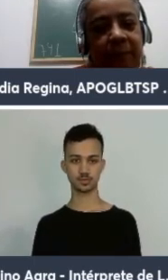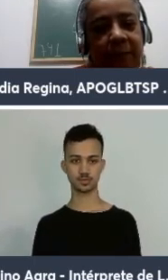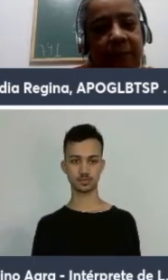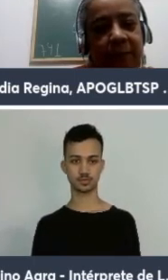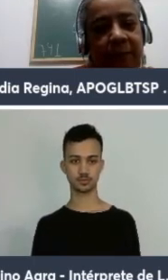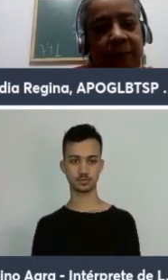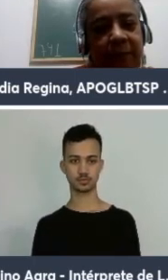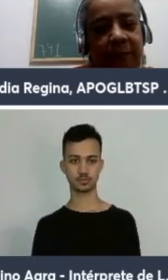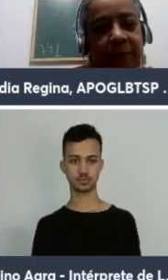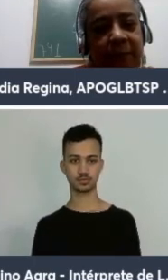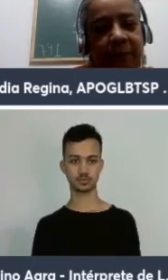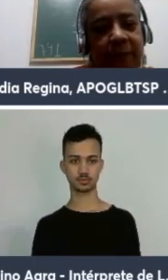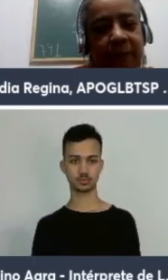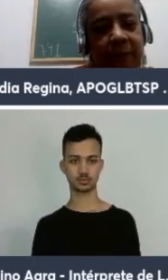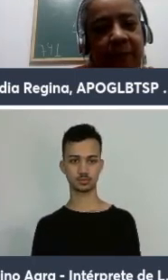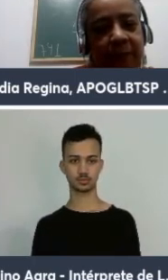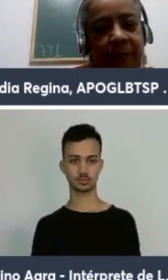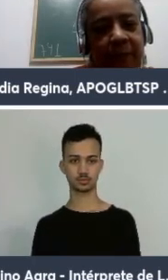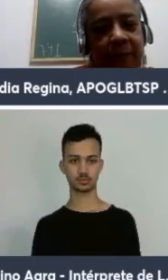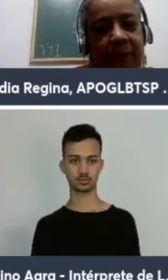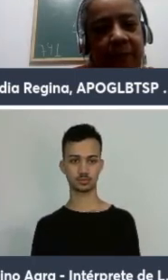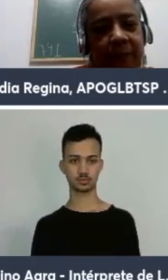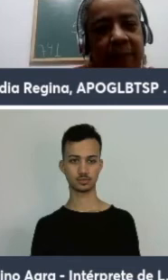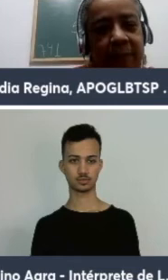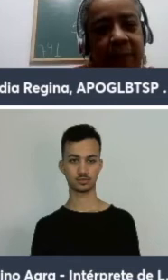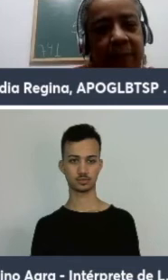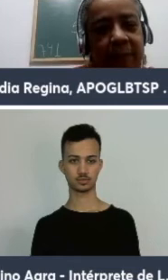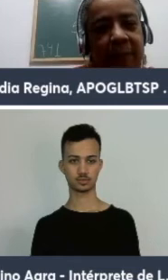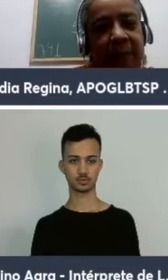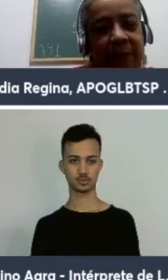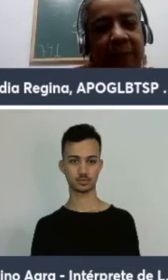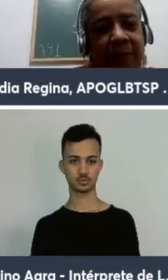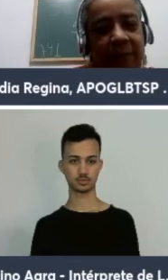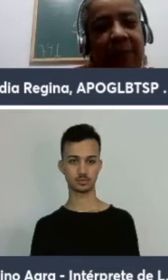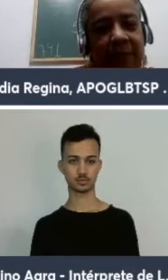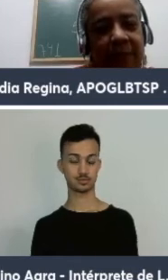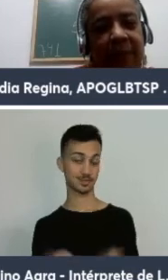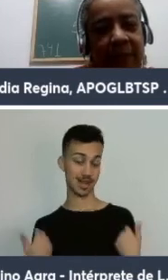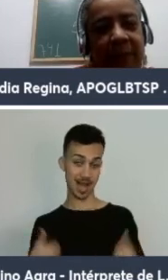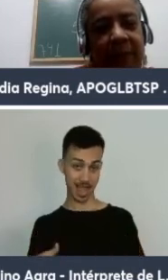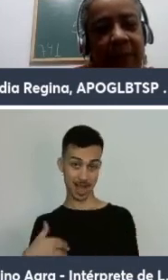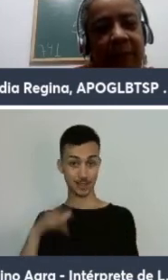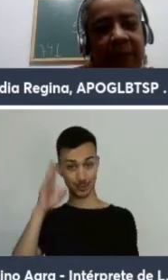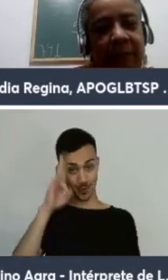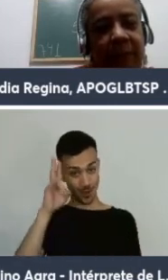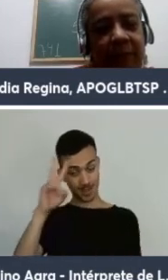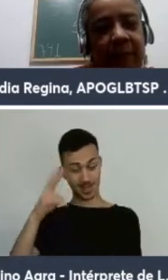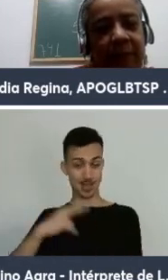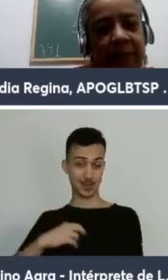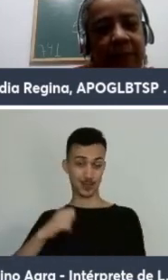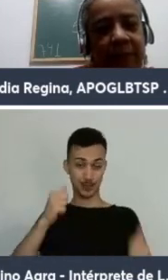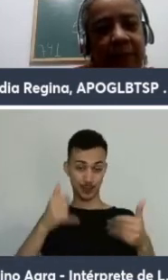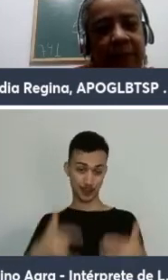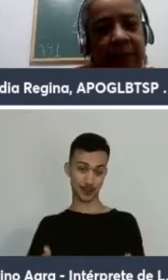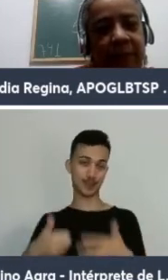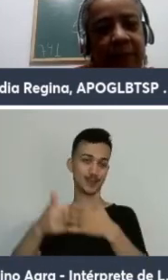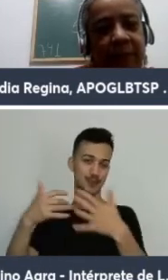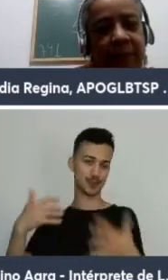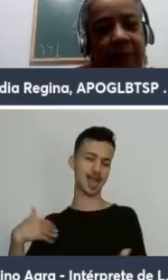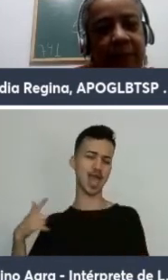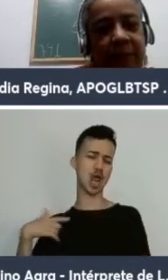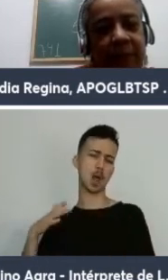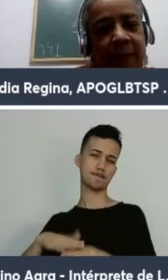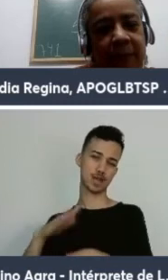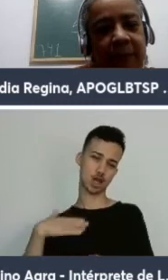é um momento assim, eu como, como herdeiro dessa história do Dizzy Croquettes, porque eu era o caçula, e hoje sou